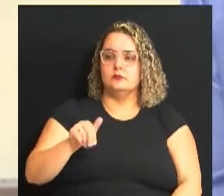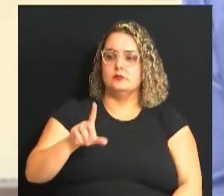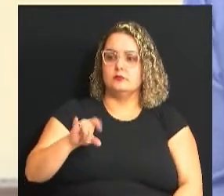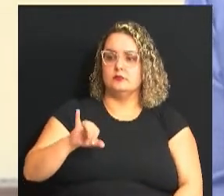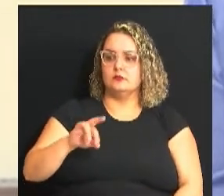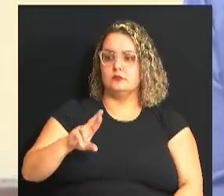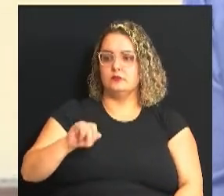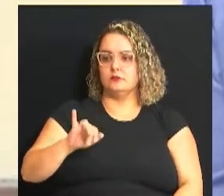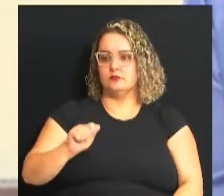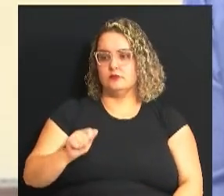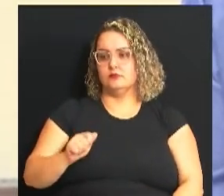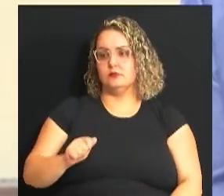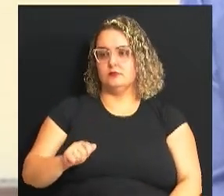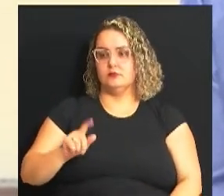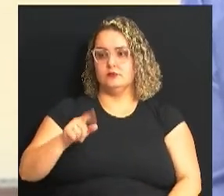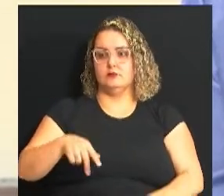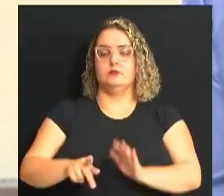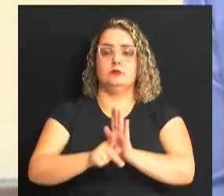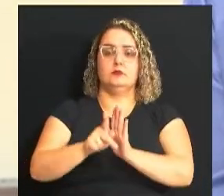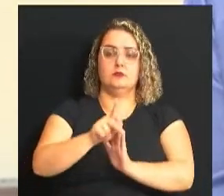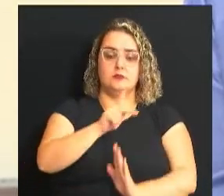projeto, presidente, promove